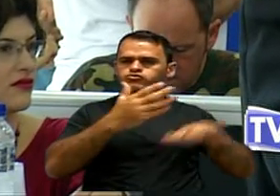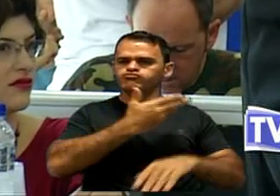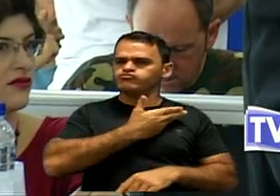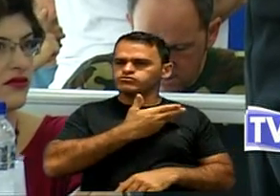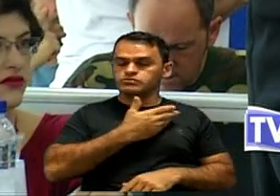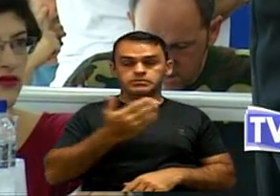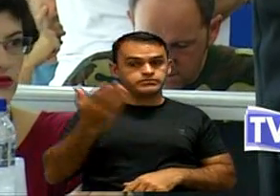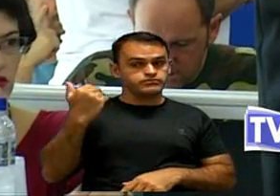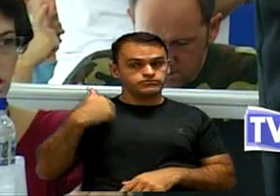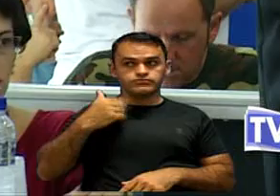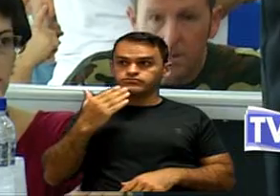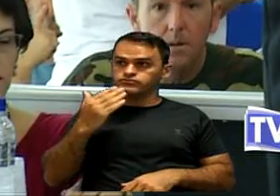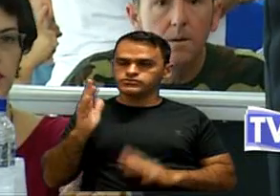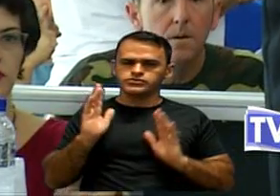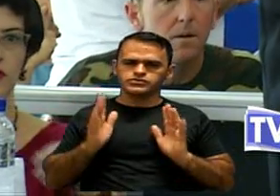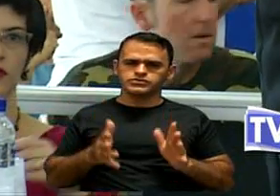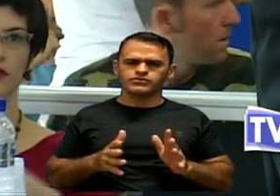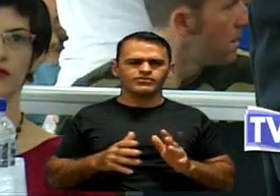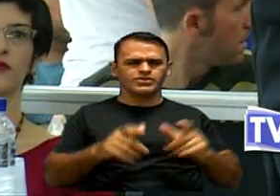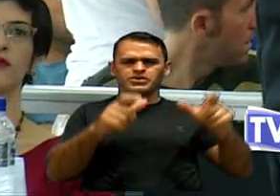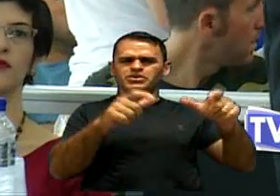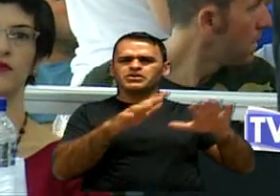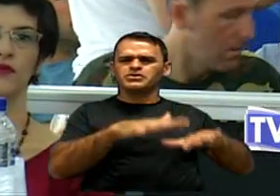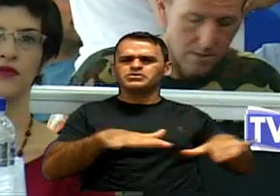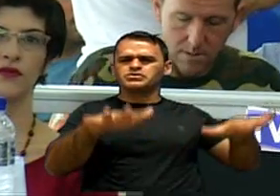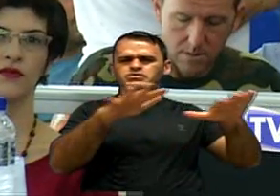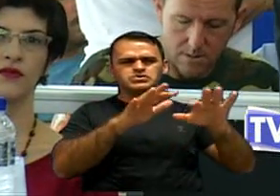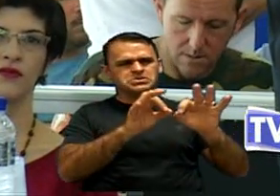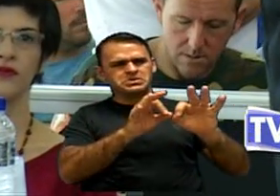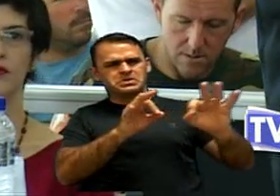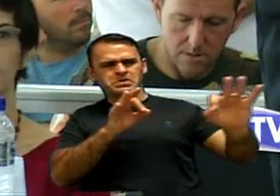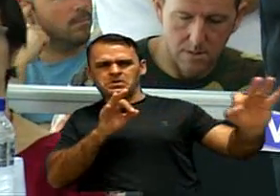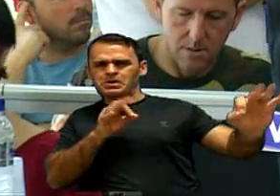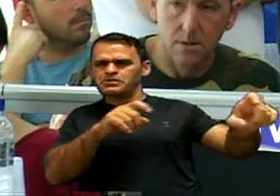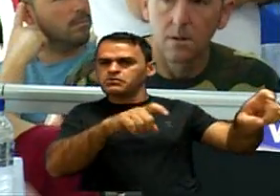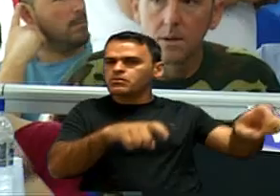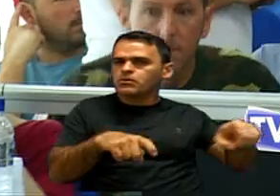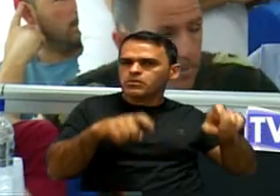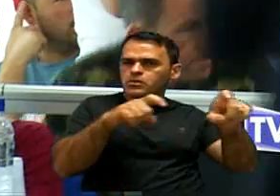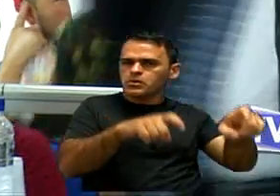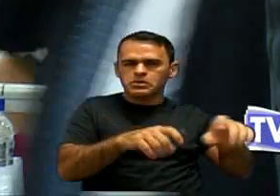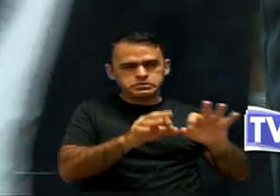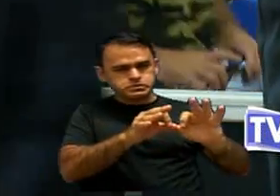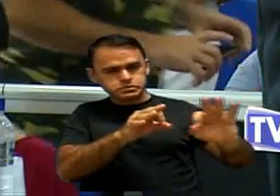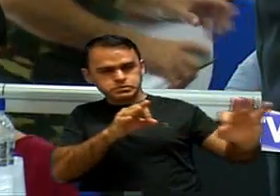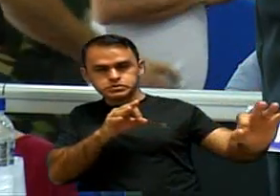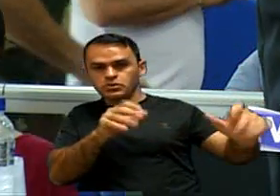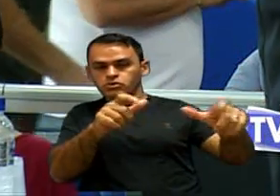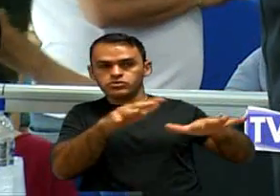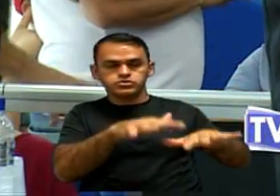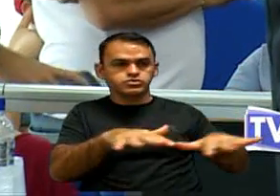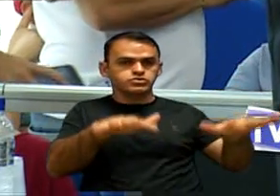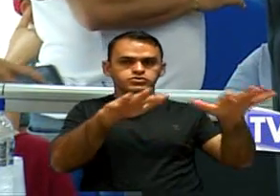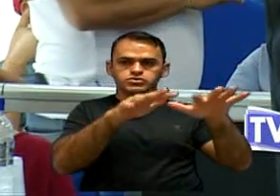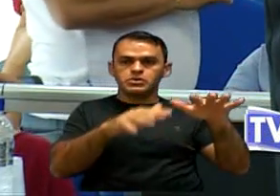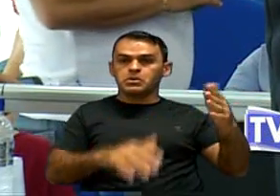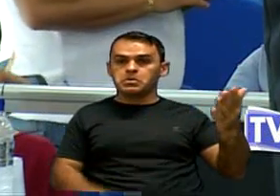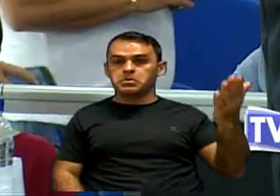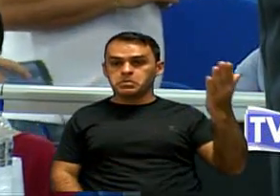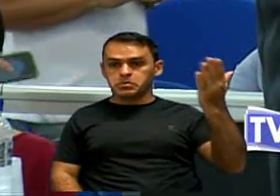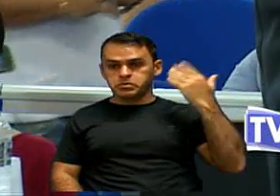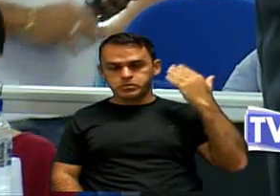também anteriormente. É um bairro isolado, era uma zona rural. Vamos junto, vamos junto. Era uma zona rural, né, aquela região. Nós já, no passado,